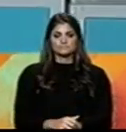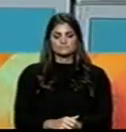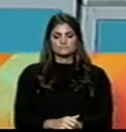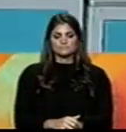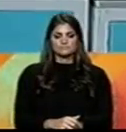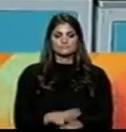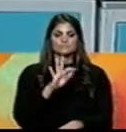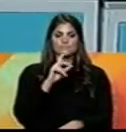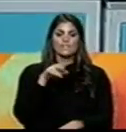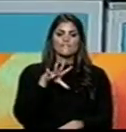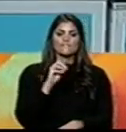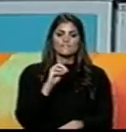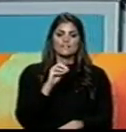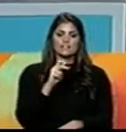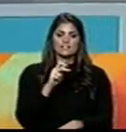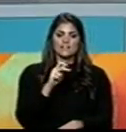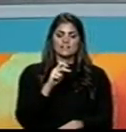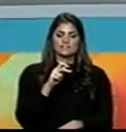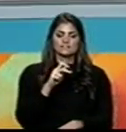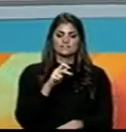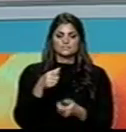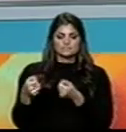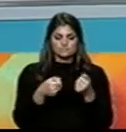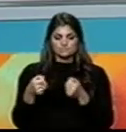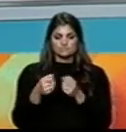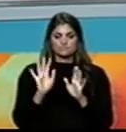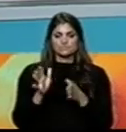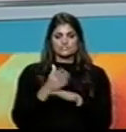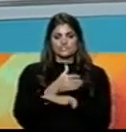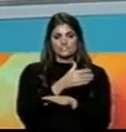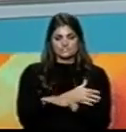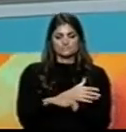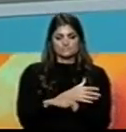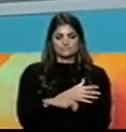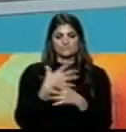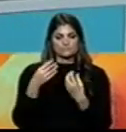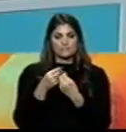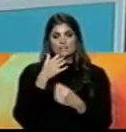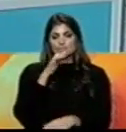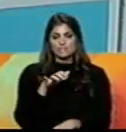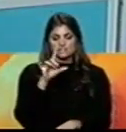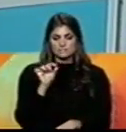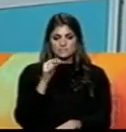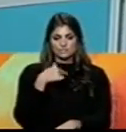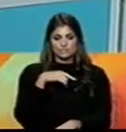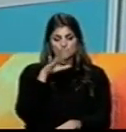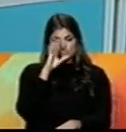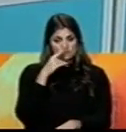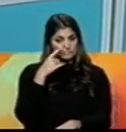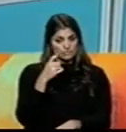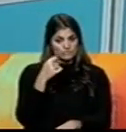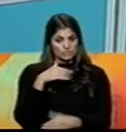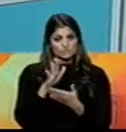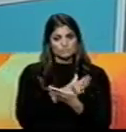a farinha numa taça, a farinha já peneirada, previamente peneirada. Certo. Vou-lhe juntar o sal e eu não sei se reparaste que eu